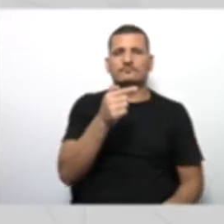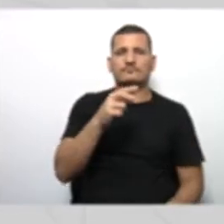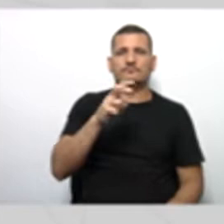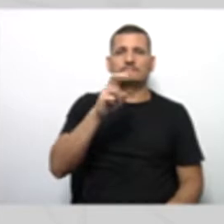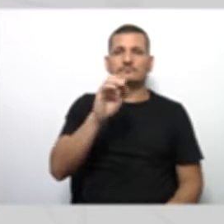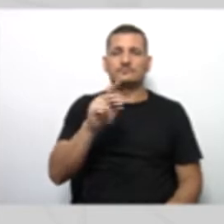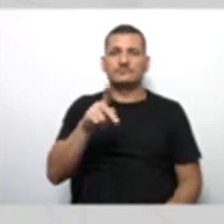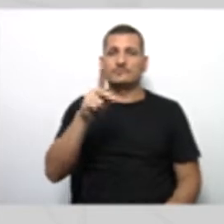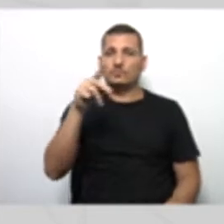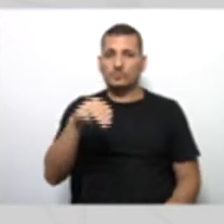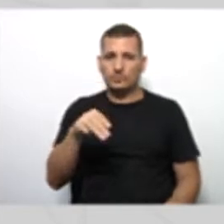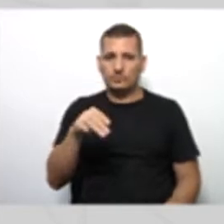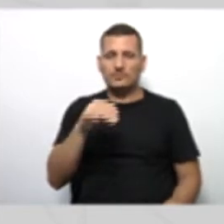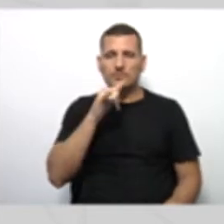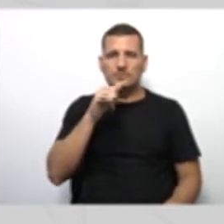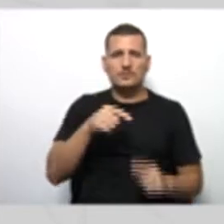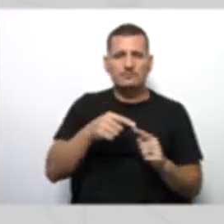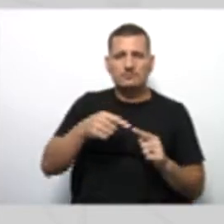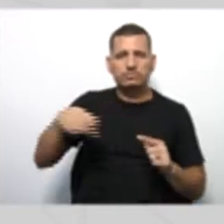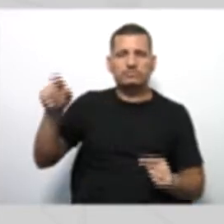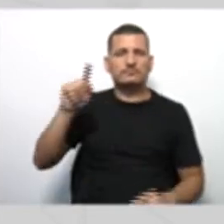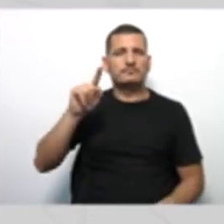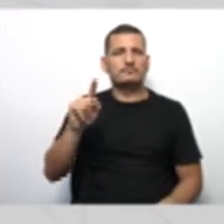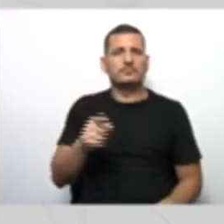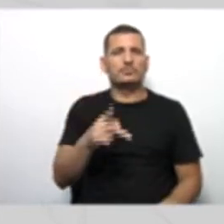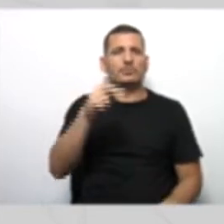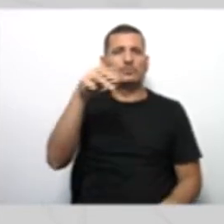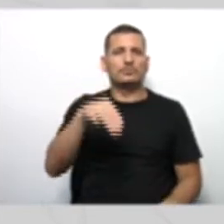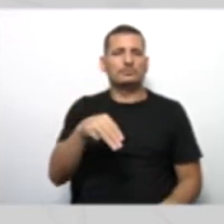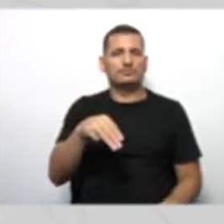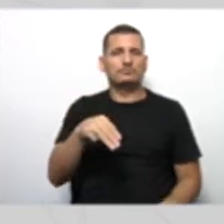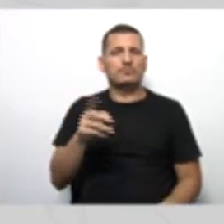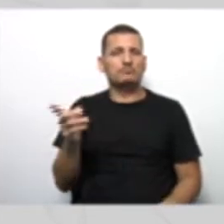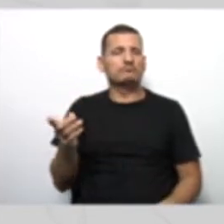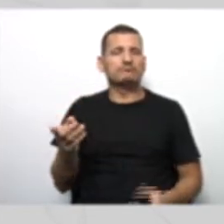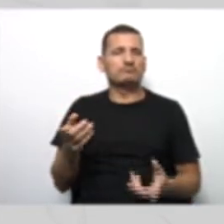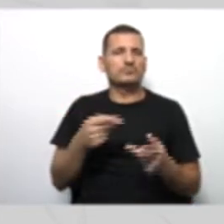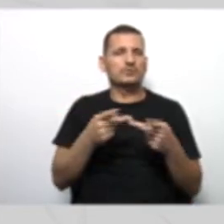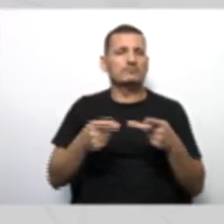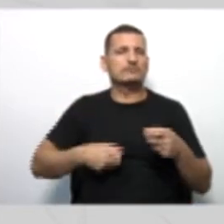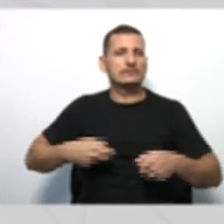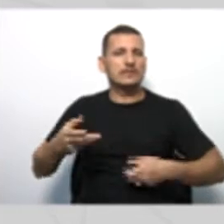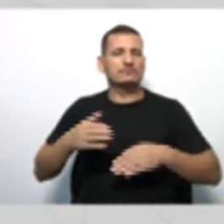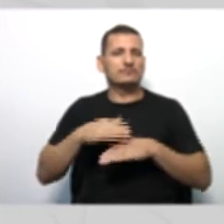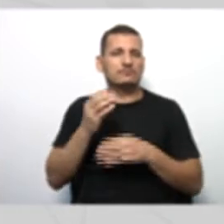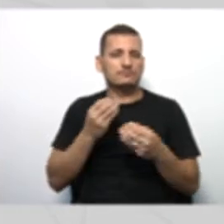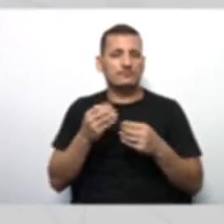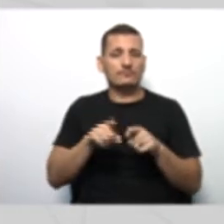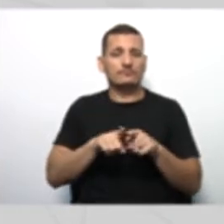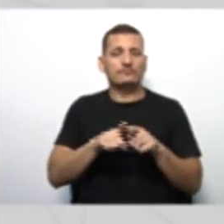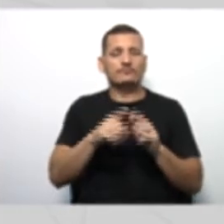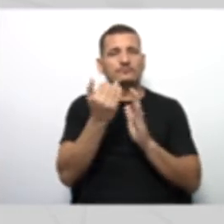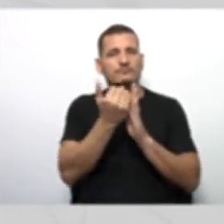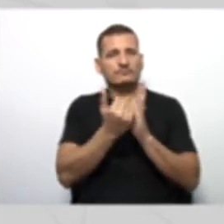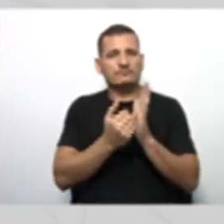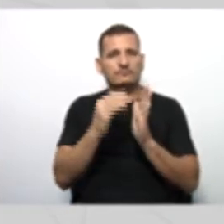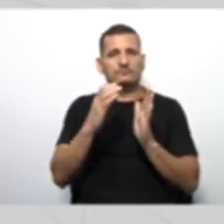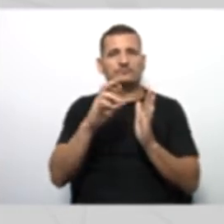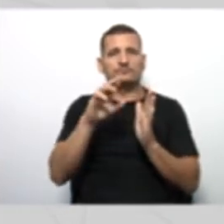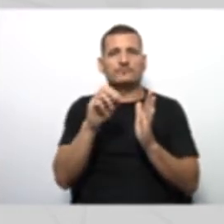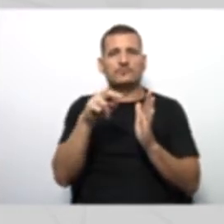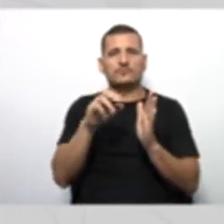Se eu percorrer 1.000 quilômetros, quais são os custos que isso vai trazer a mais para o meu projeto? E o cronograma, né? Se eu estava percorrendo 750, fui